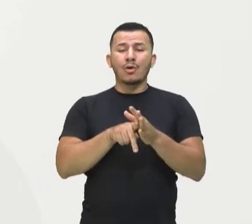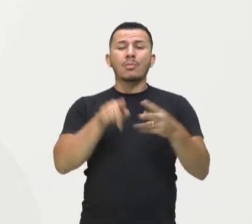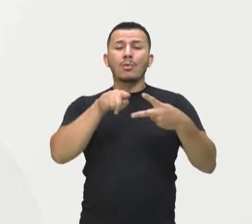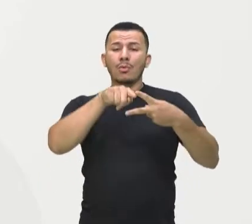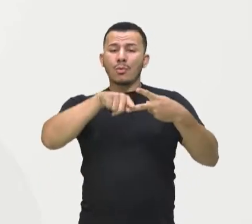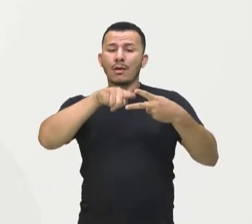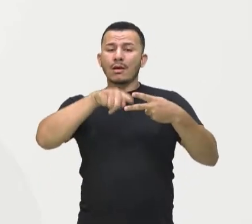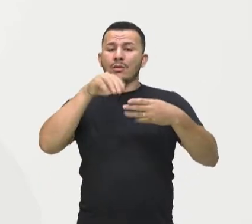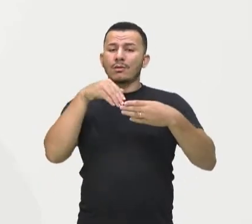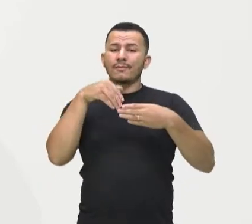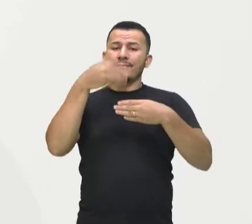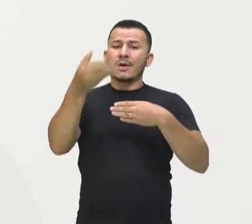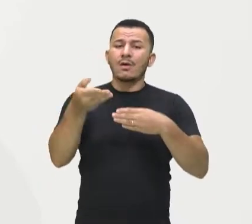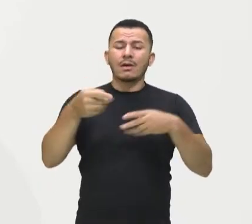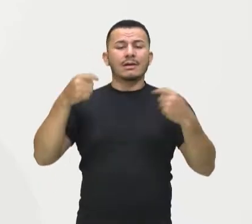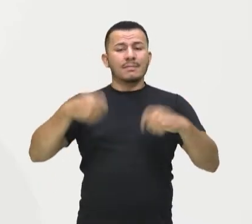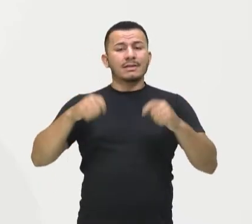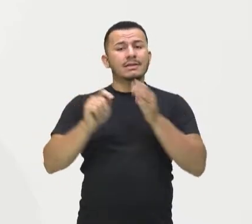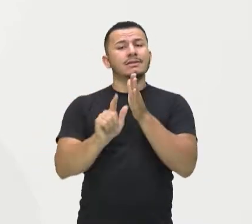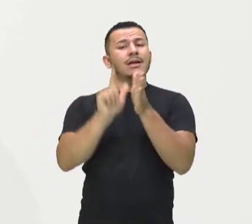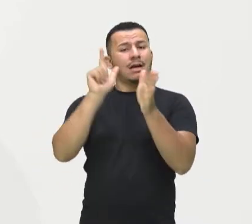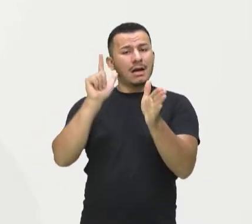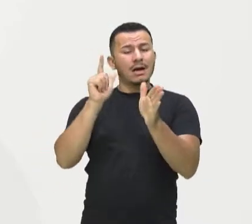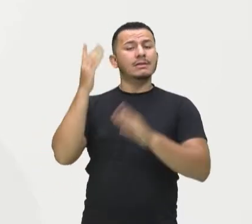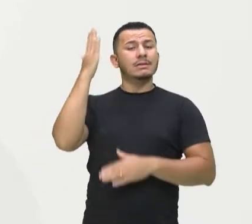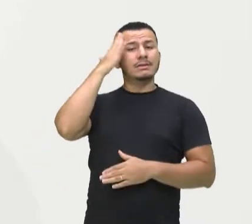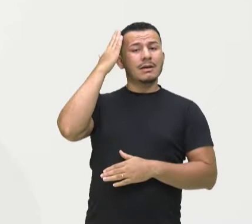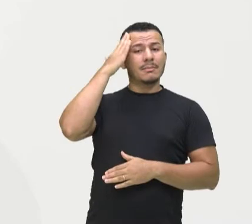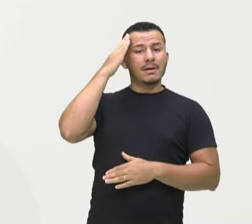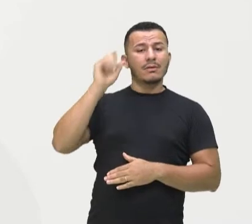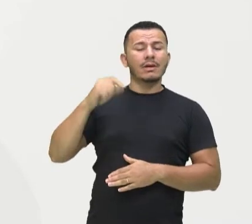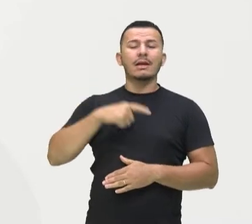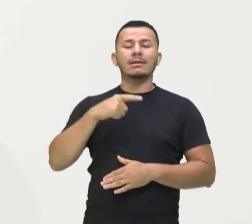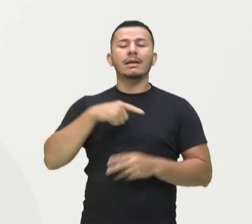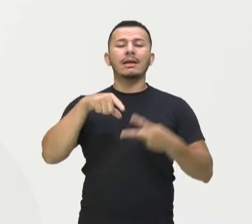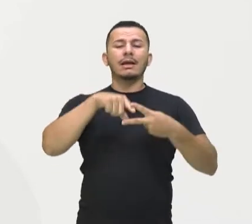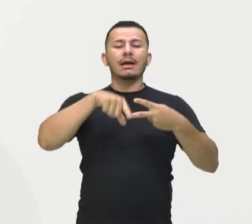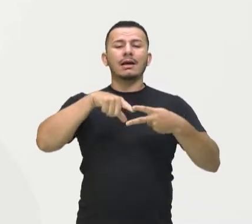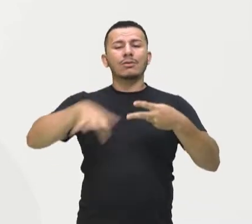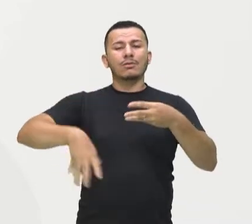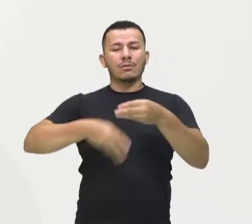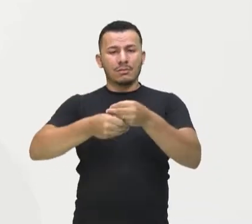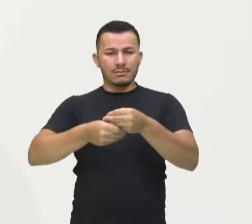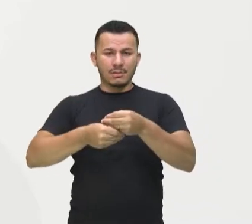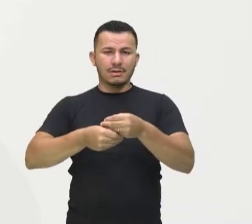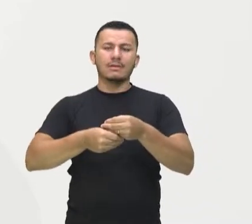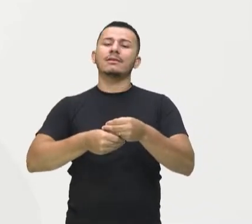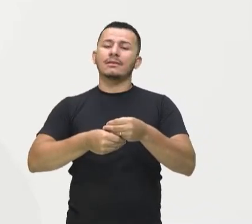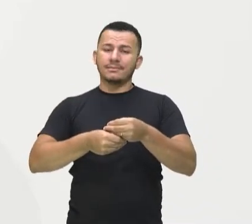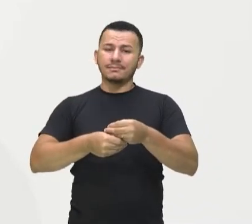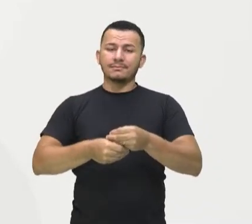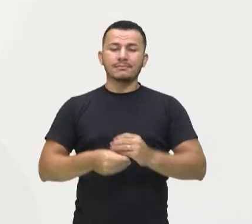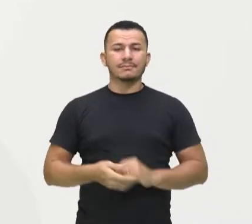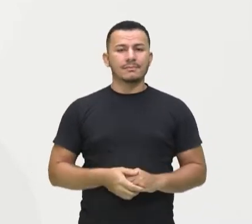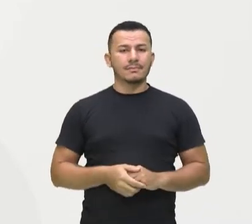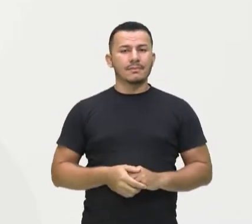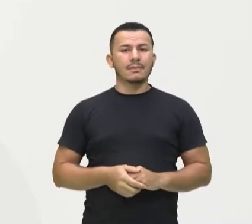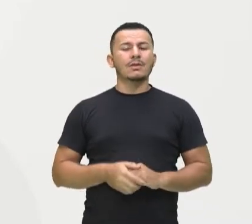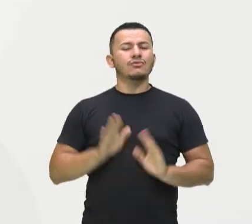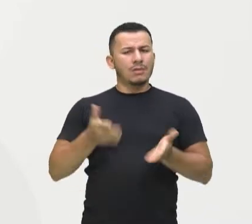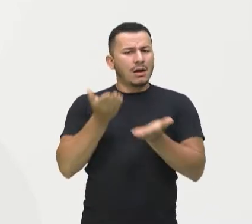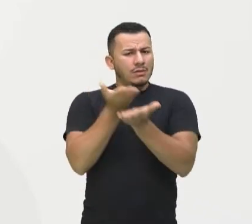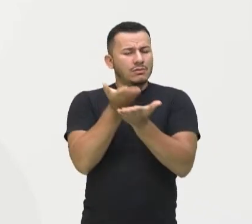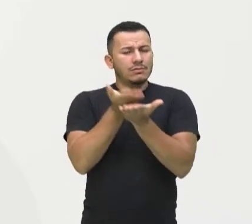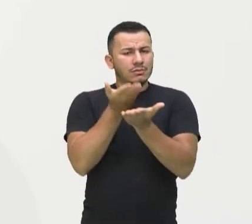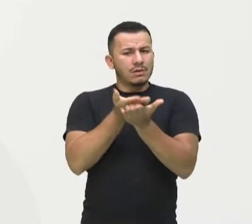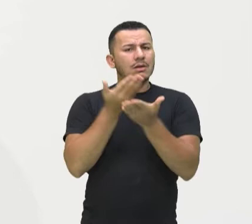externo, precisamos lembrar ângulos complementares. É, lembrar mesmo, a gente já ouviu